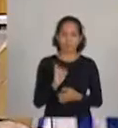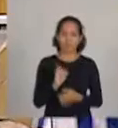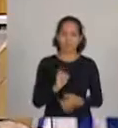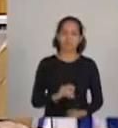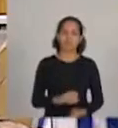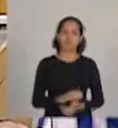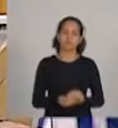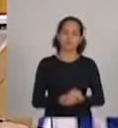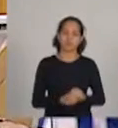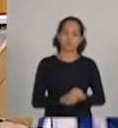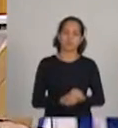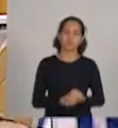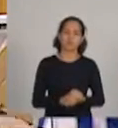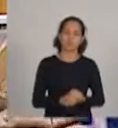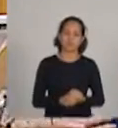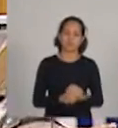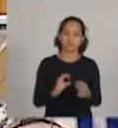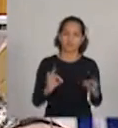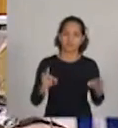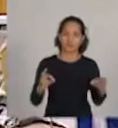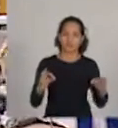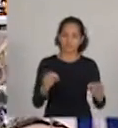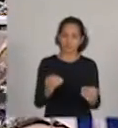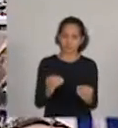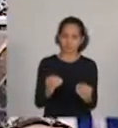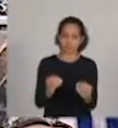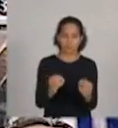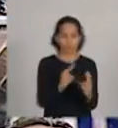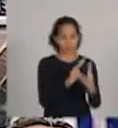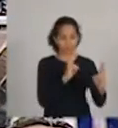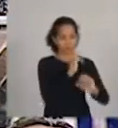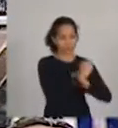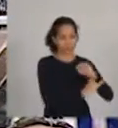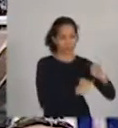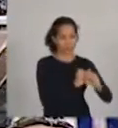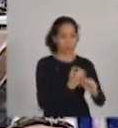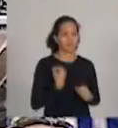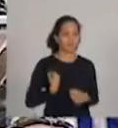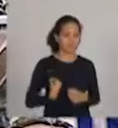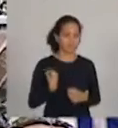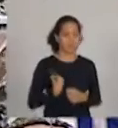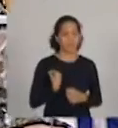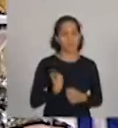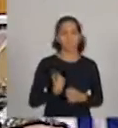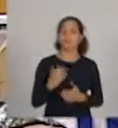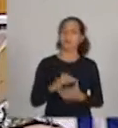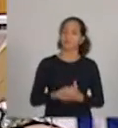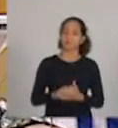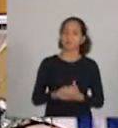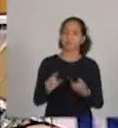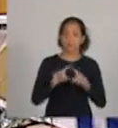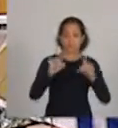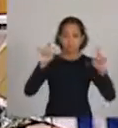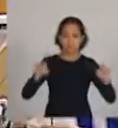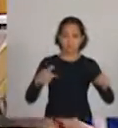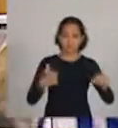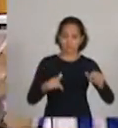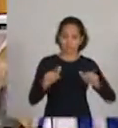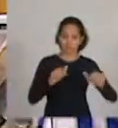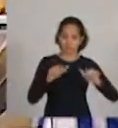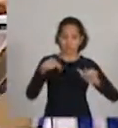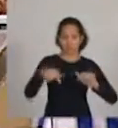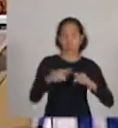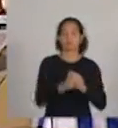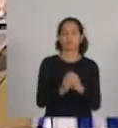conosco, todos que ainda se encontram no plenário virtual, servidores dessa casa, todos que